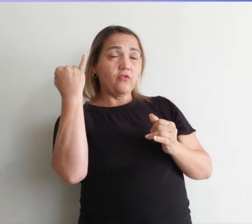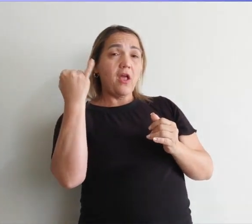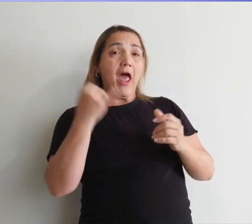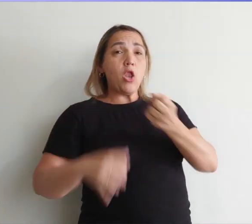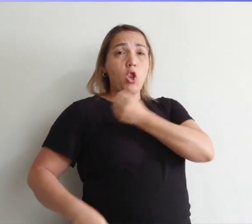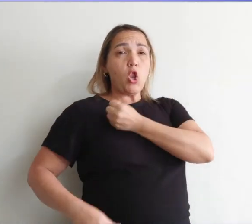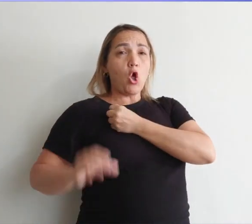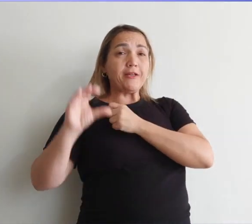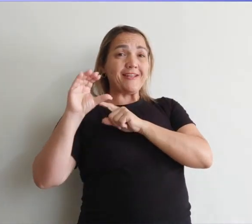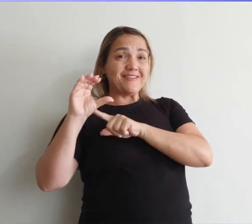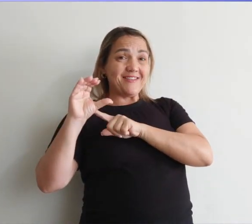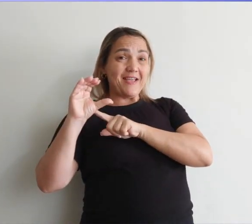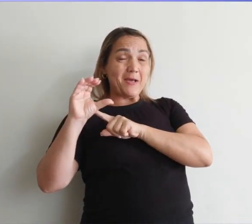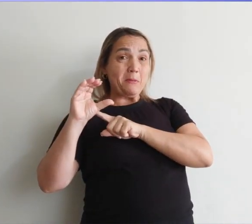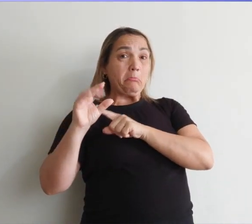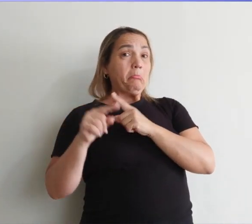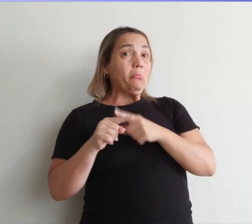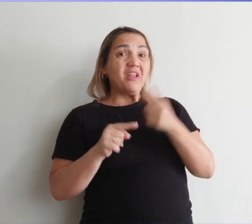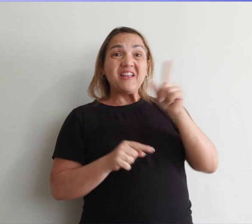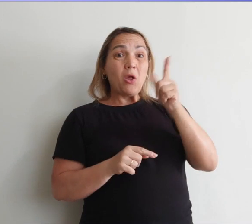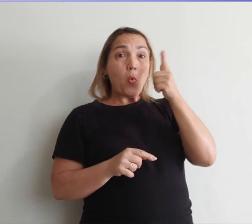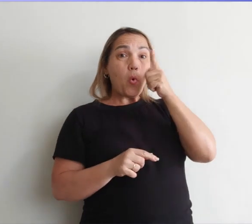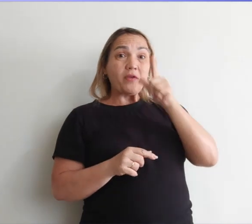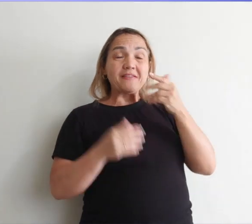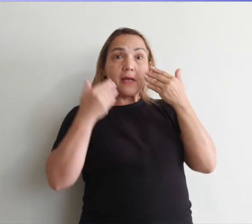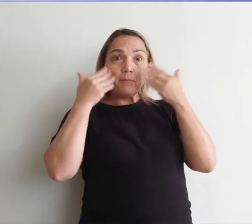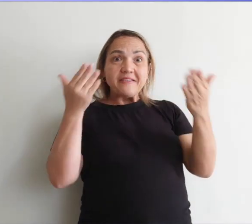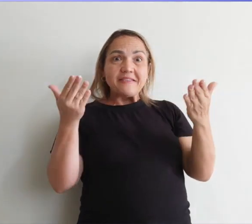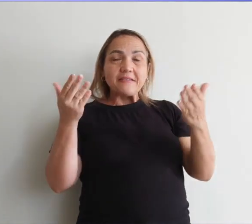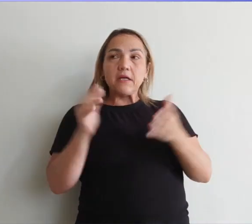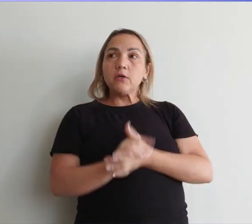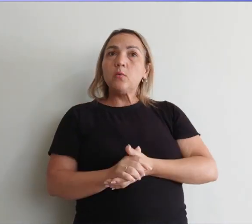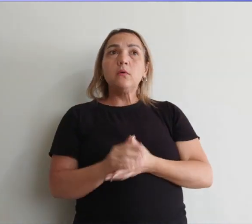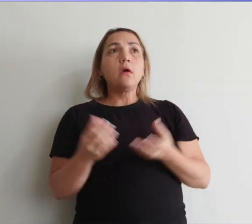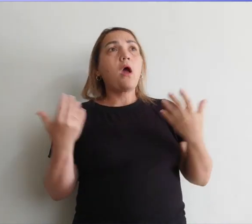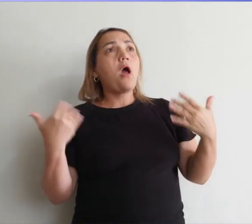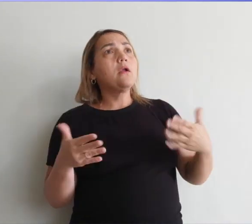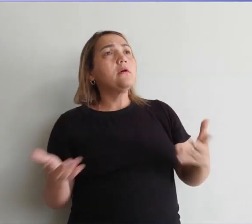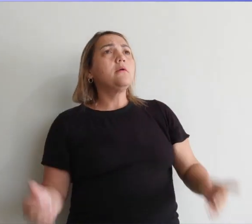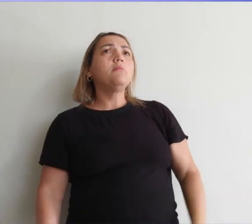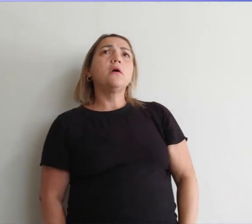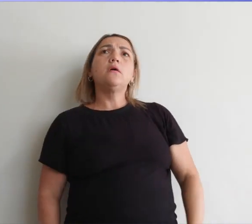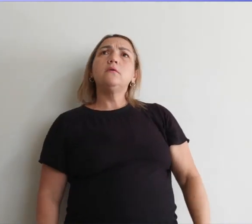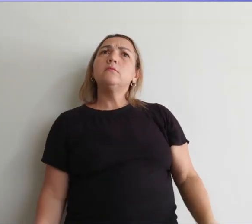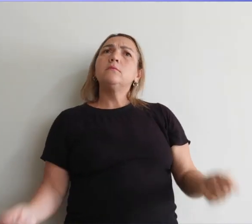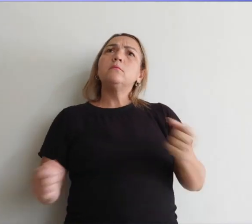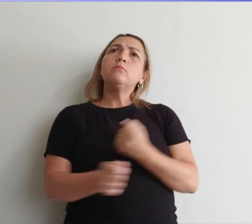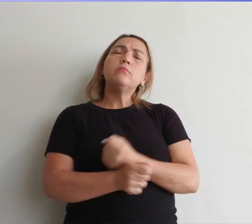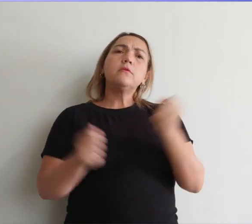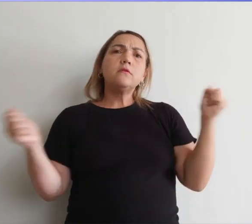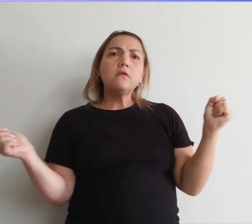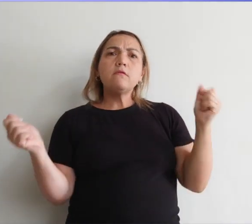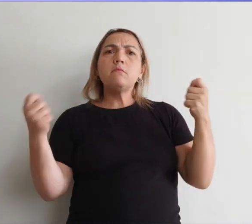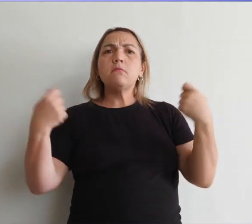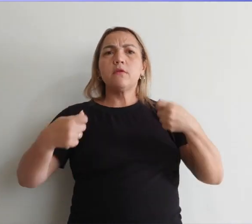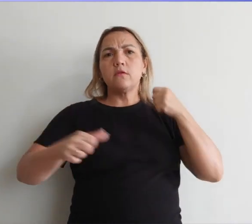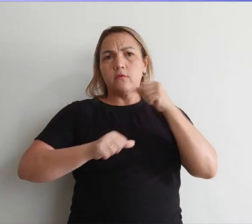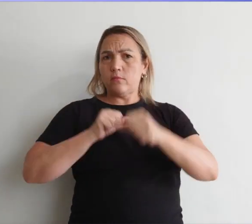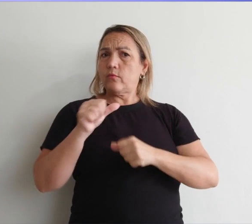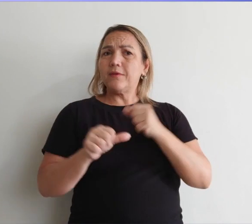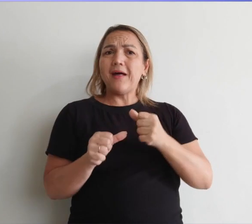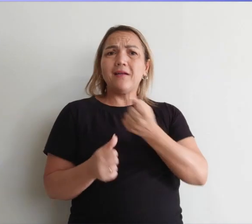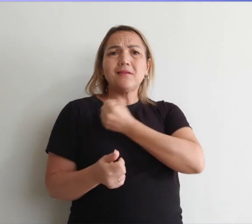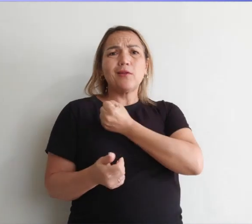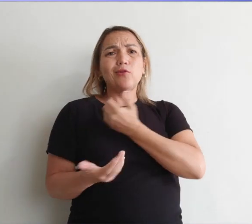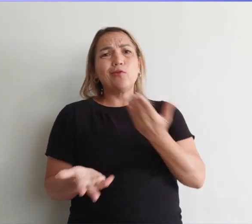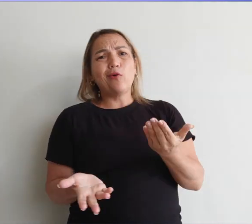numa matéria, justamente porque eu não conseguia apresentar. Eu falei, não é possível, cara. Não é possível, tem que fazer, tem que mudar isso, né? E ganhar